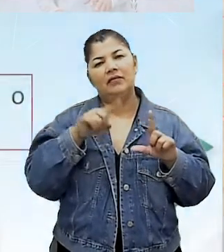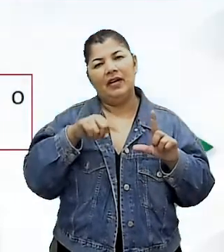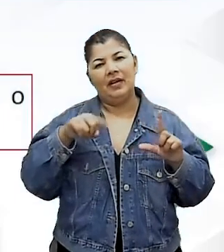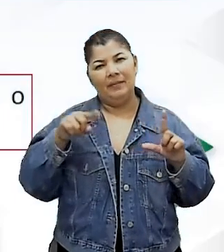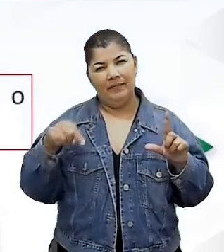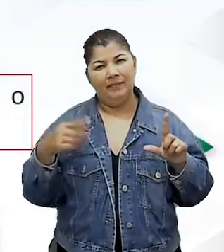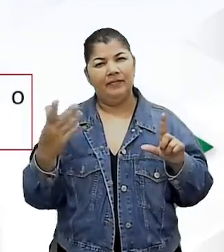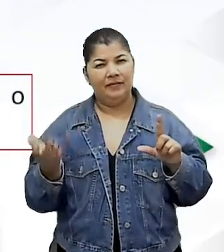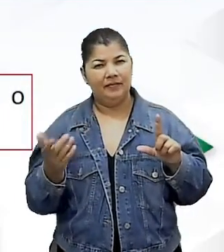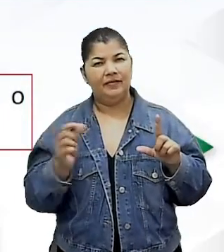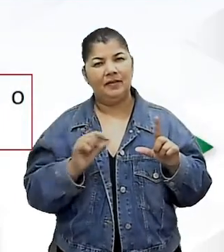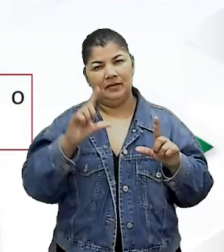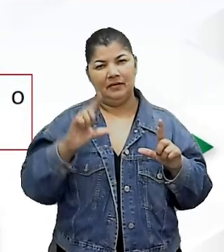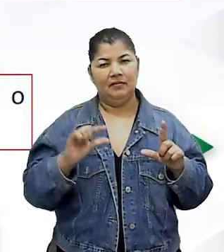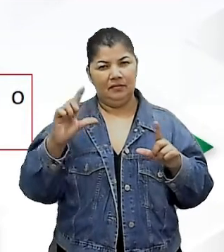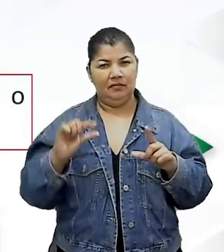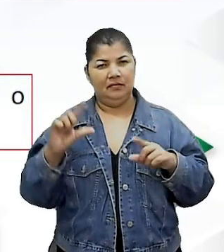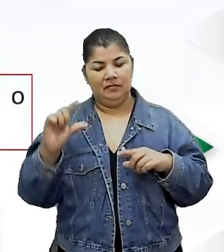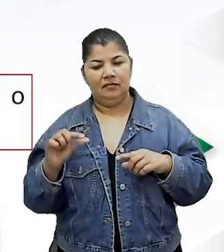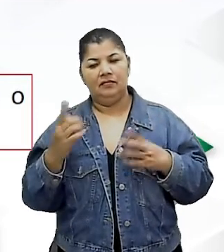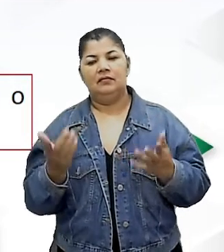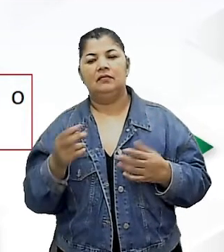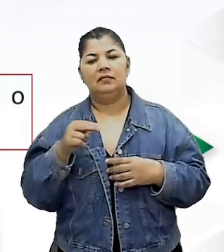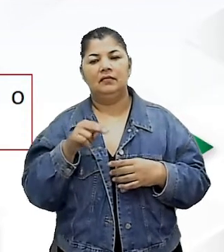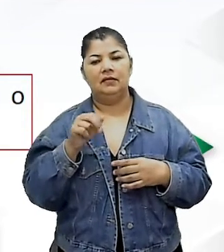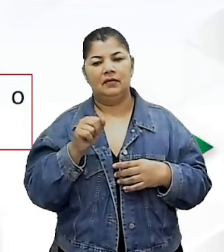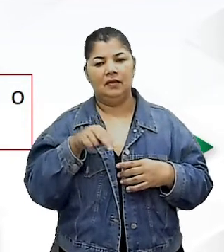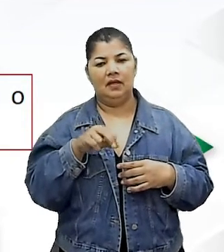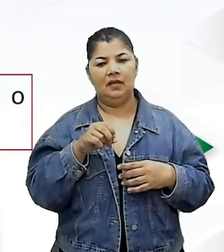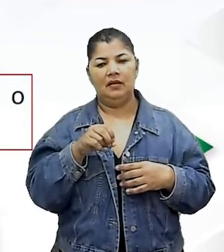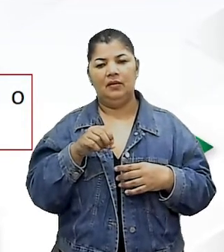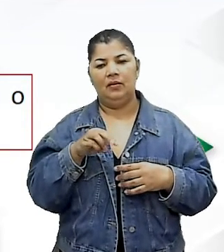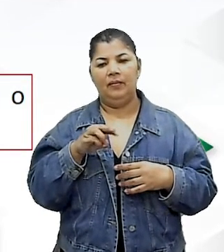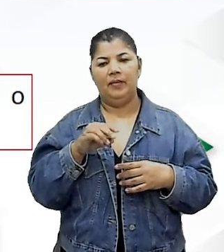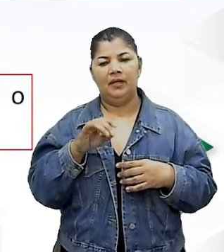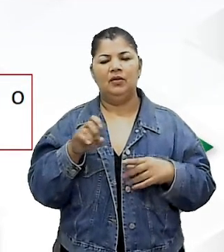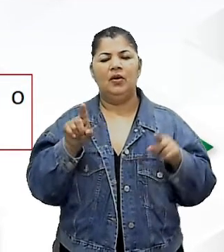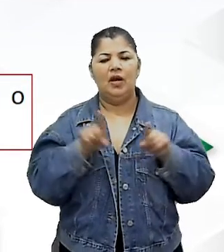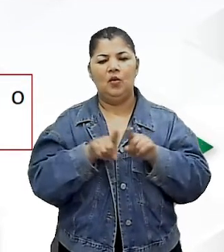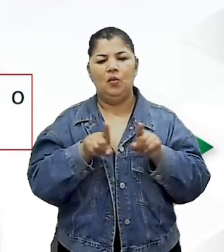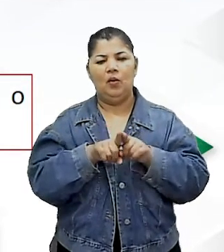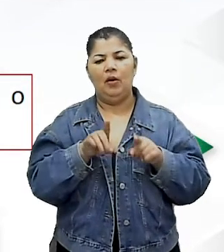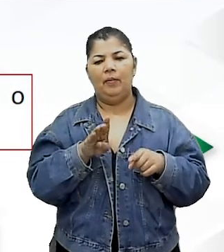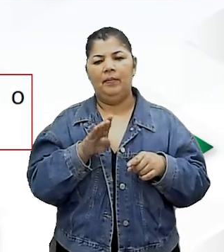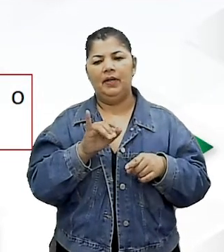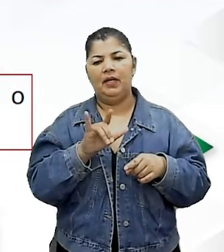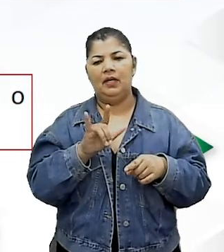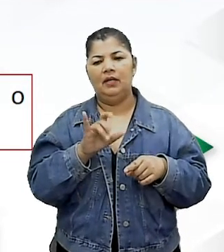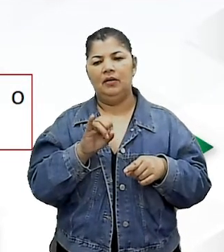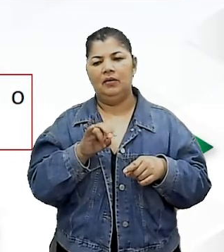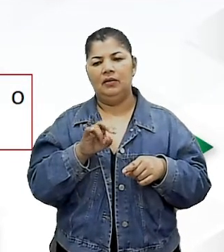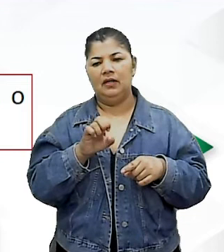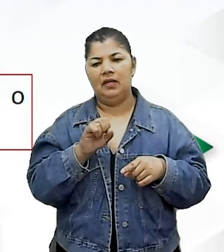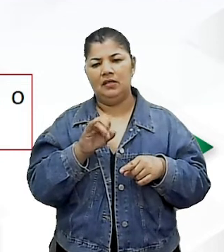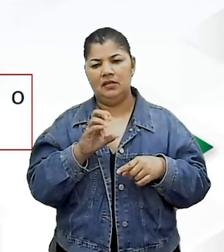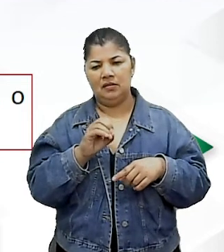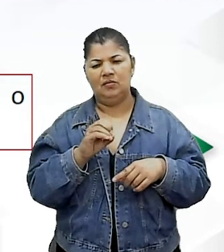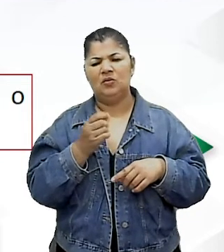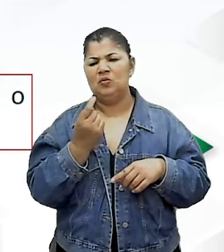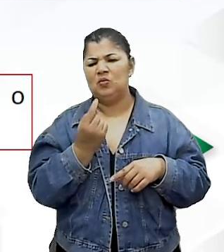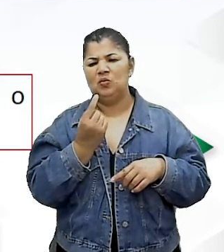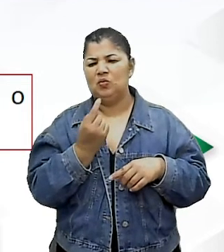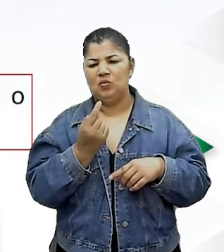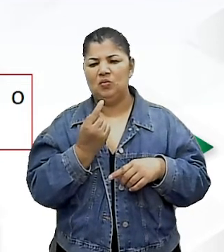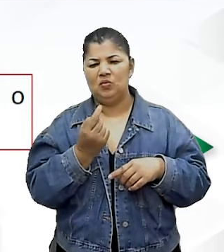concorda? Então vamos lá. O nanômetro equivale a 1 bilionésimo de metro. 1 bilionésimo. É a bilionésima